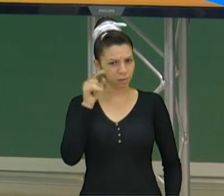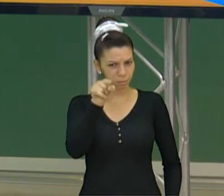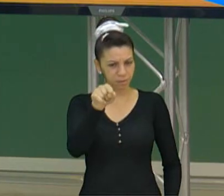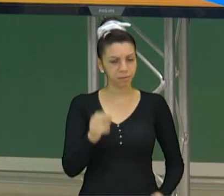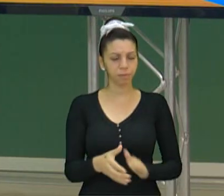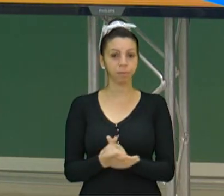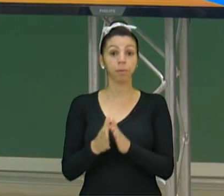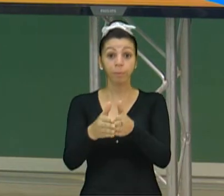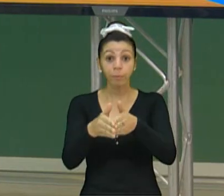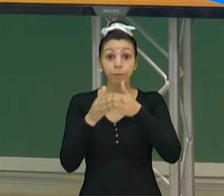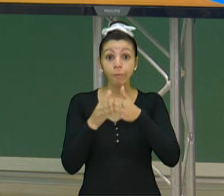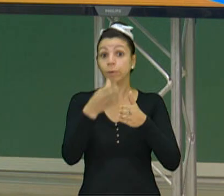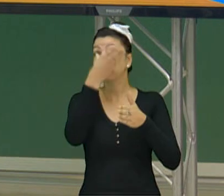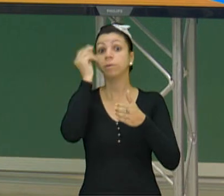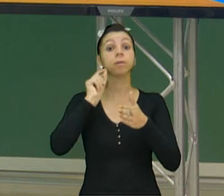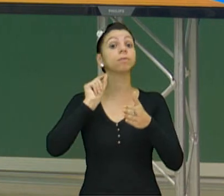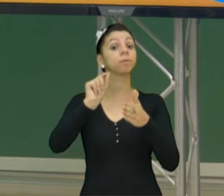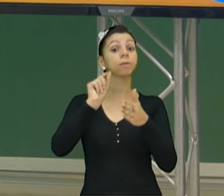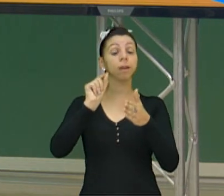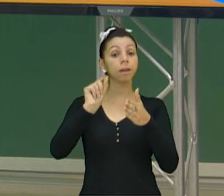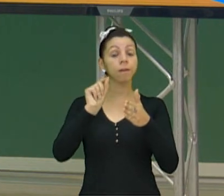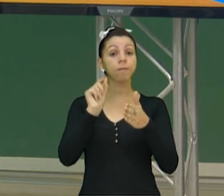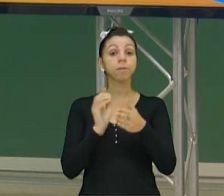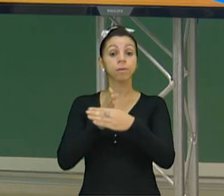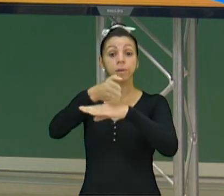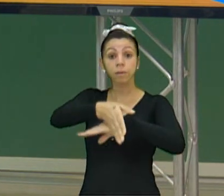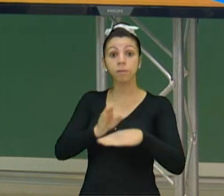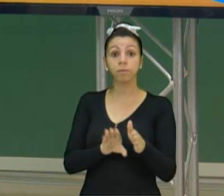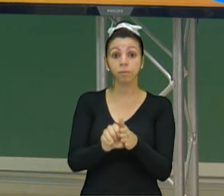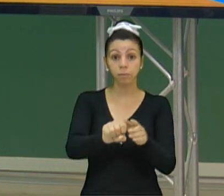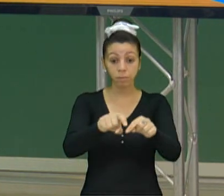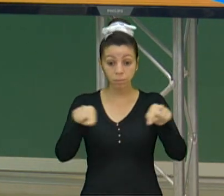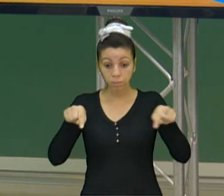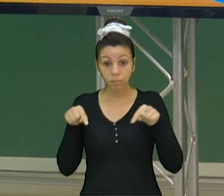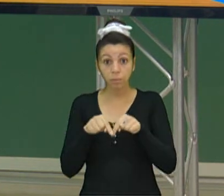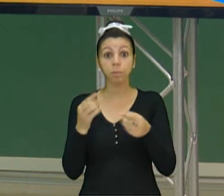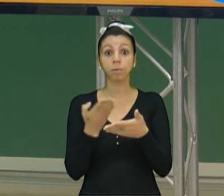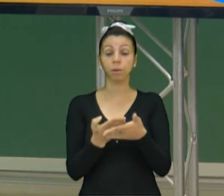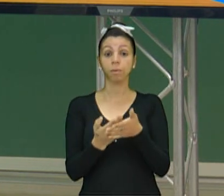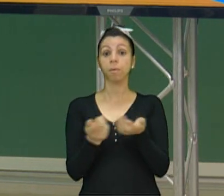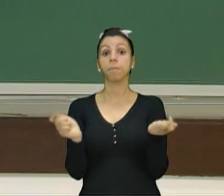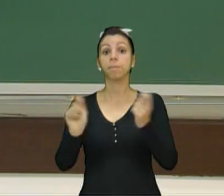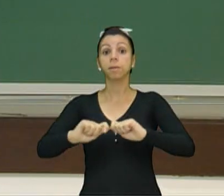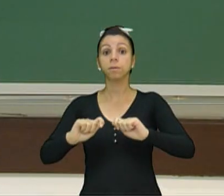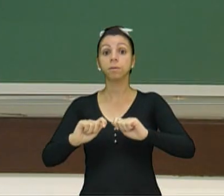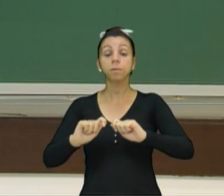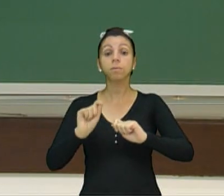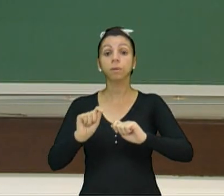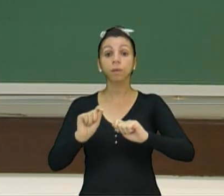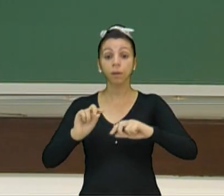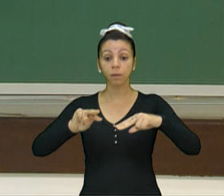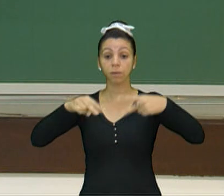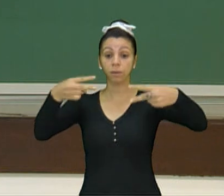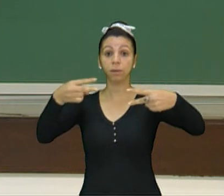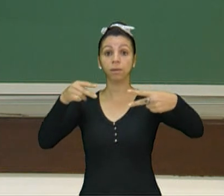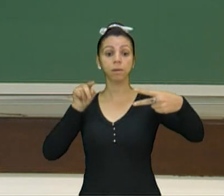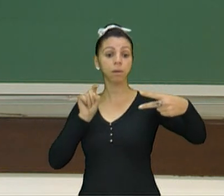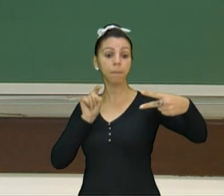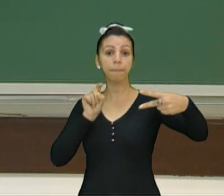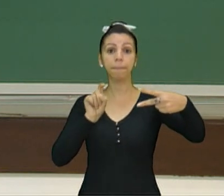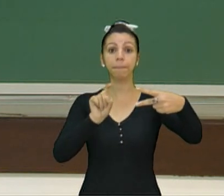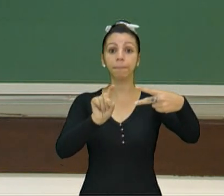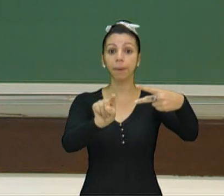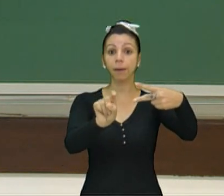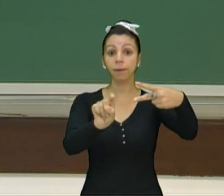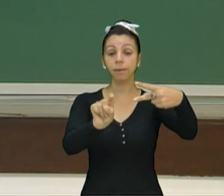Por favor, pessoal, não esqueçam de que toda vez que vocês entrarem na plataforma, vocês precisam clicar no link que vai abrir para